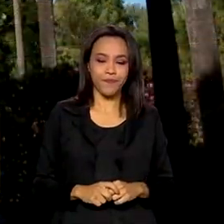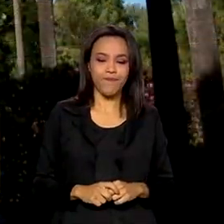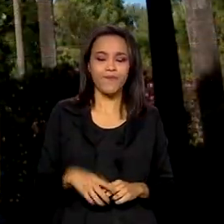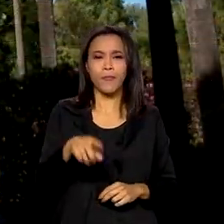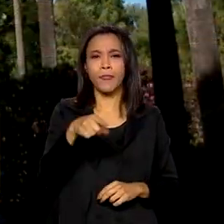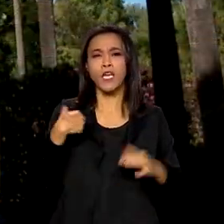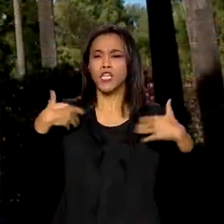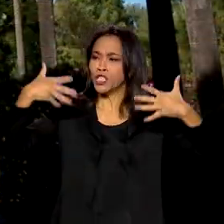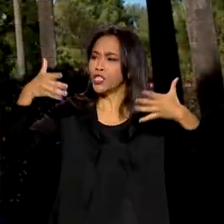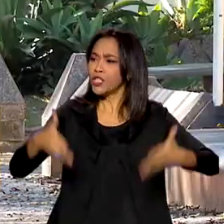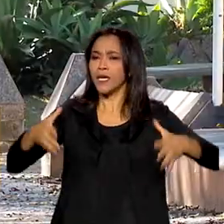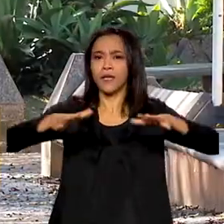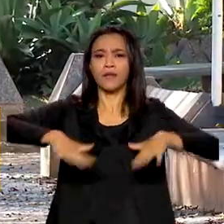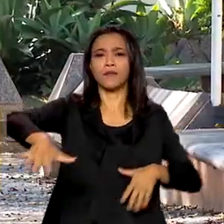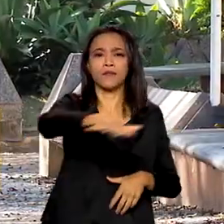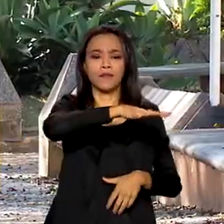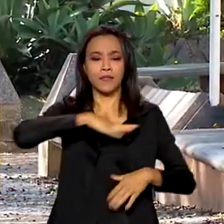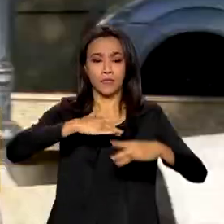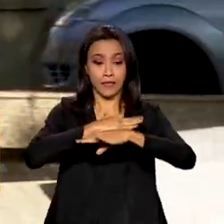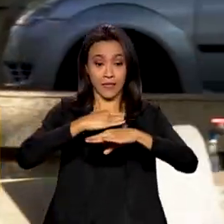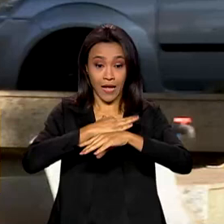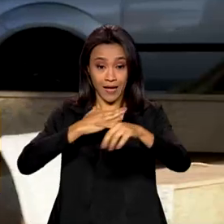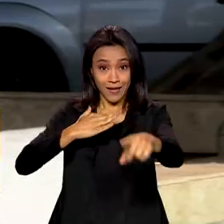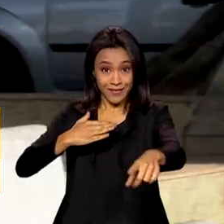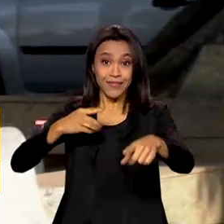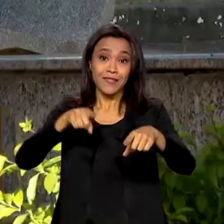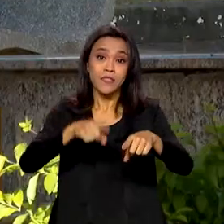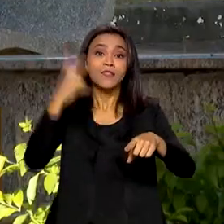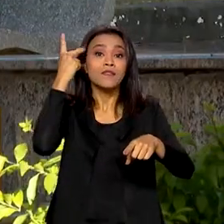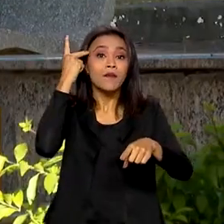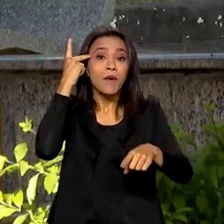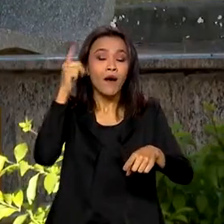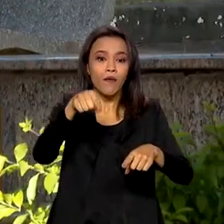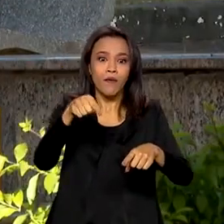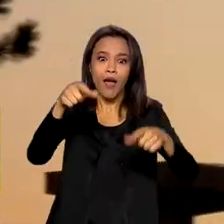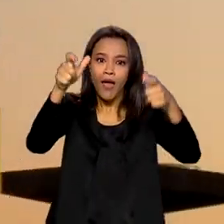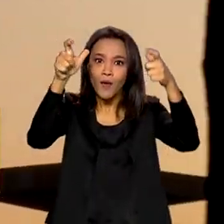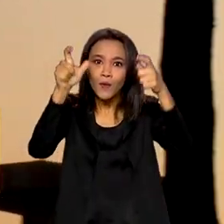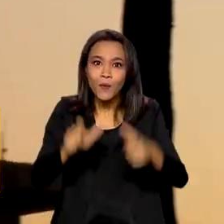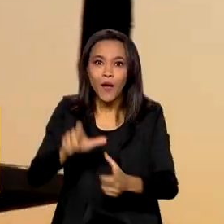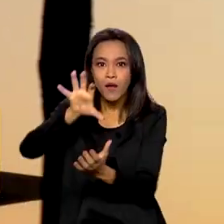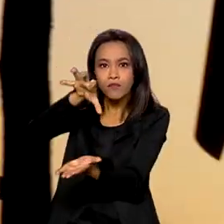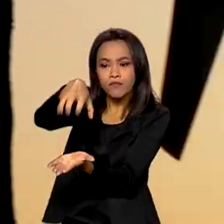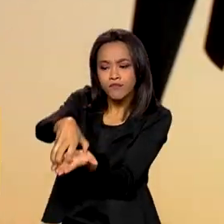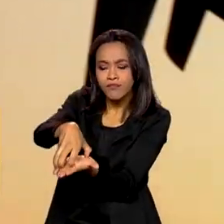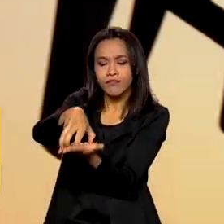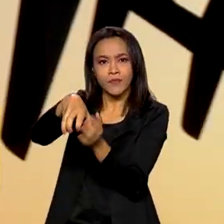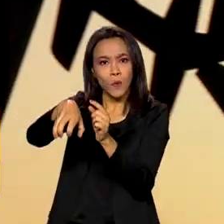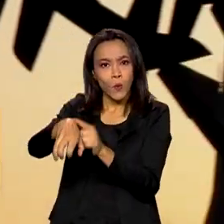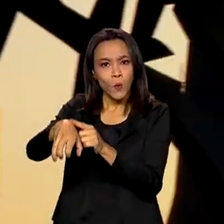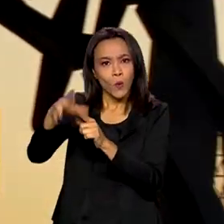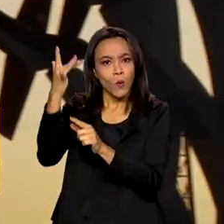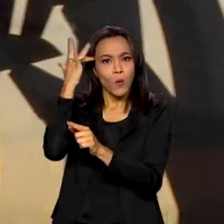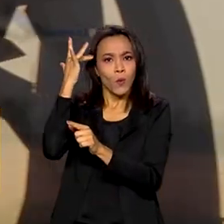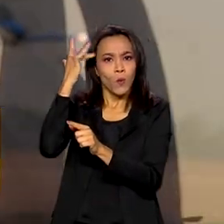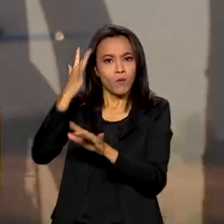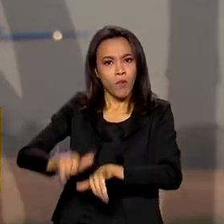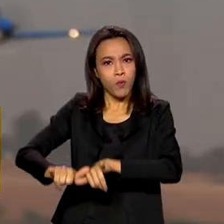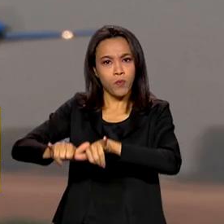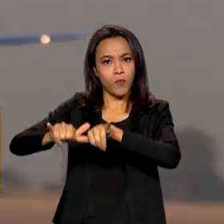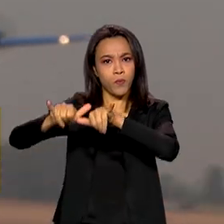Chega na pacata Pirassununga, no interior paulista, não imagina que a cidade é sede do maior esquadrão aéreo de fumaça do